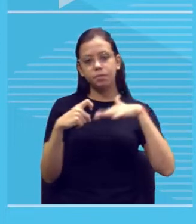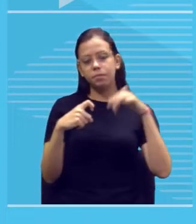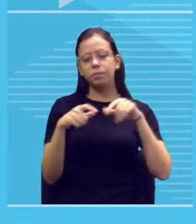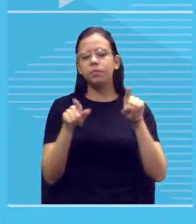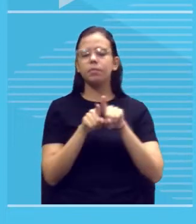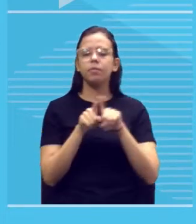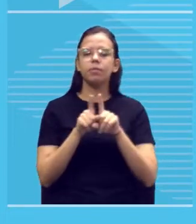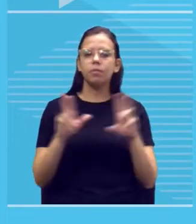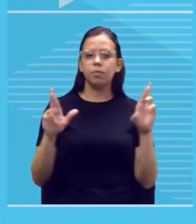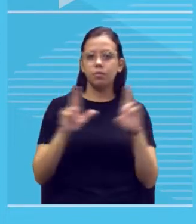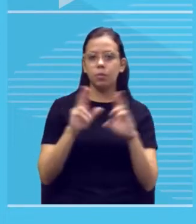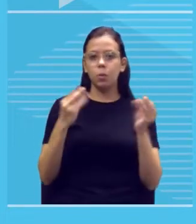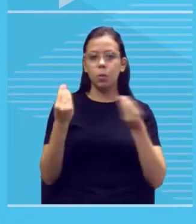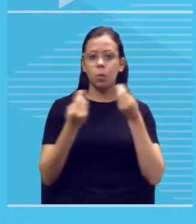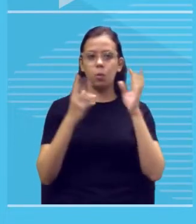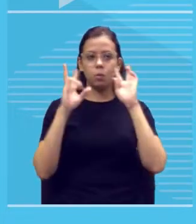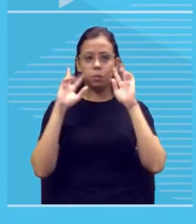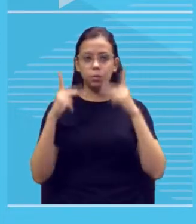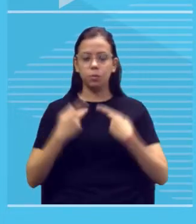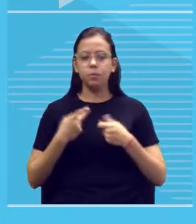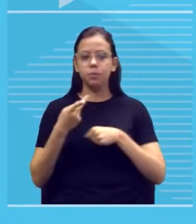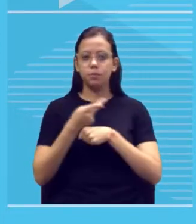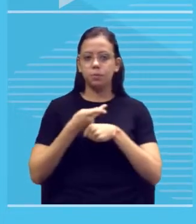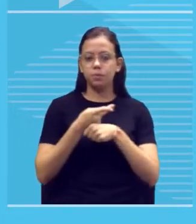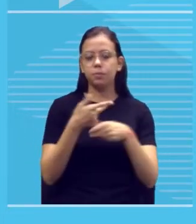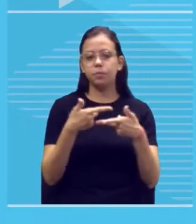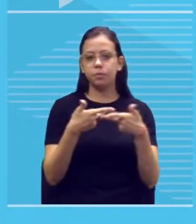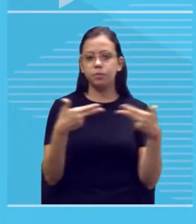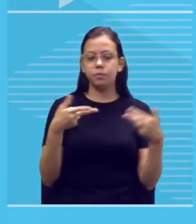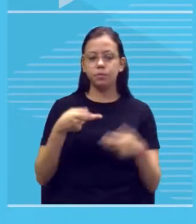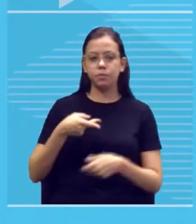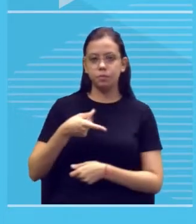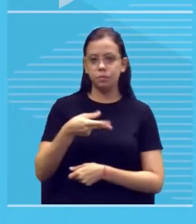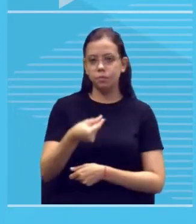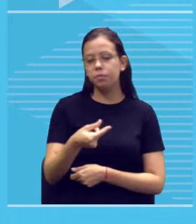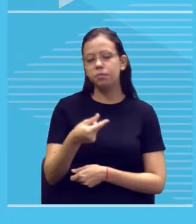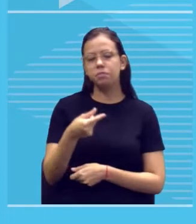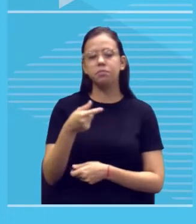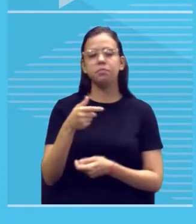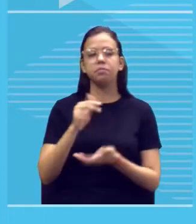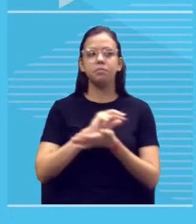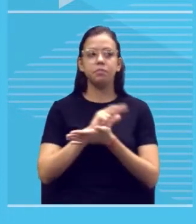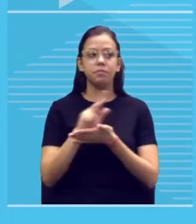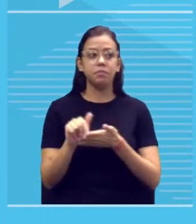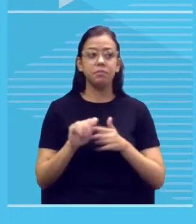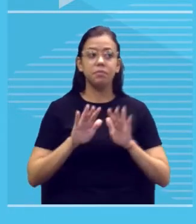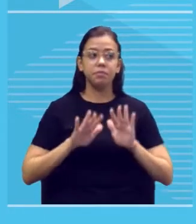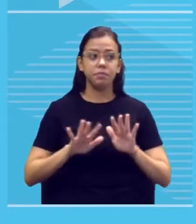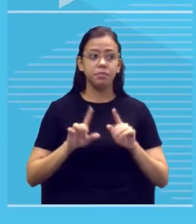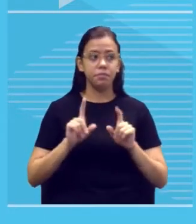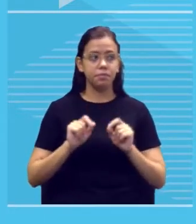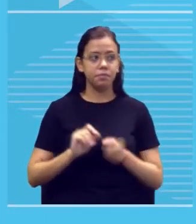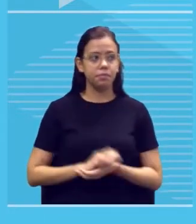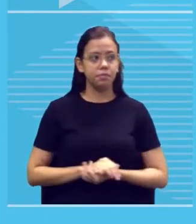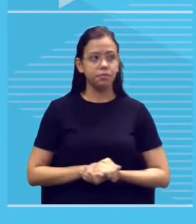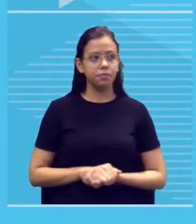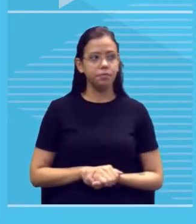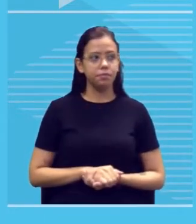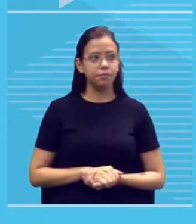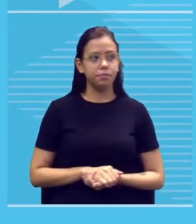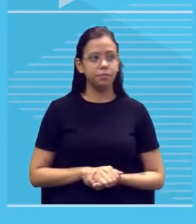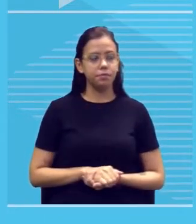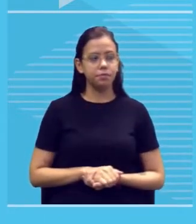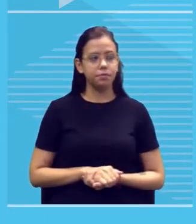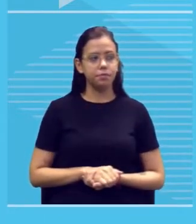seres humanos com a sua busca pelo eterno e tudo mais só que com a ver aqui mais uma vez